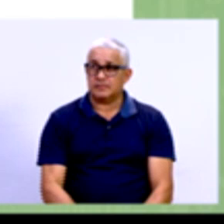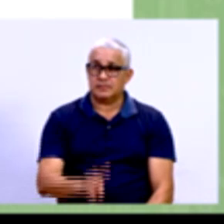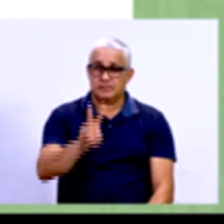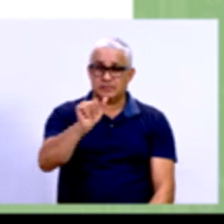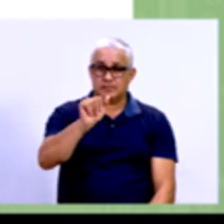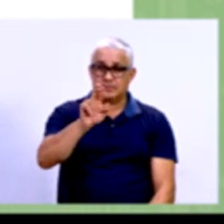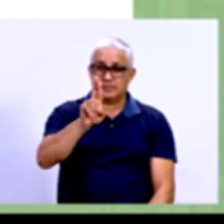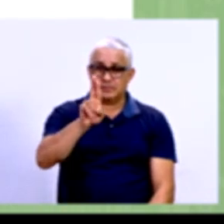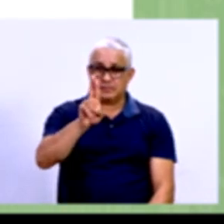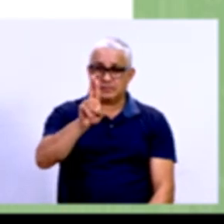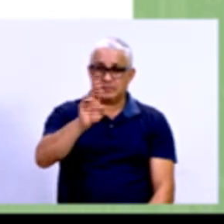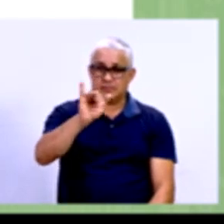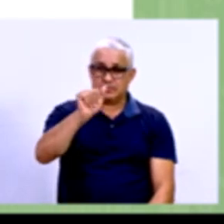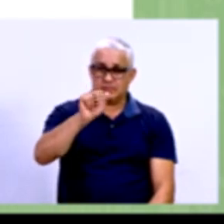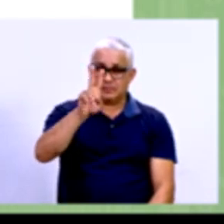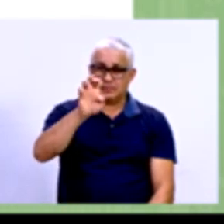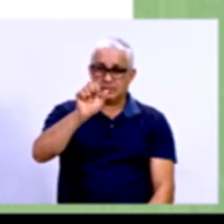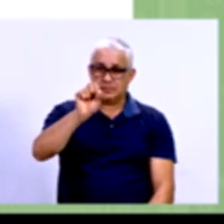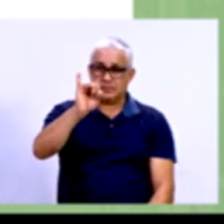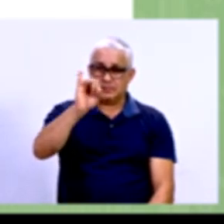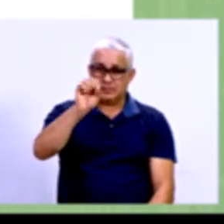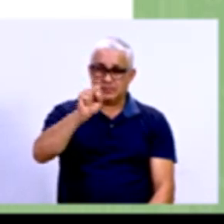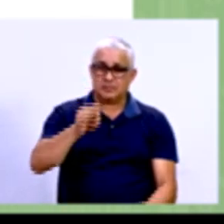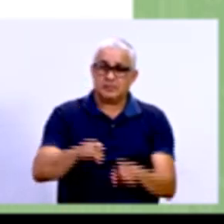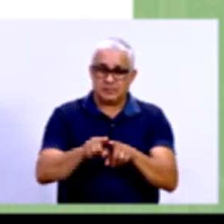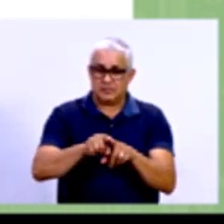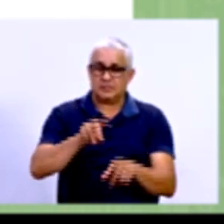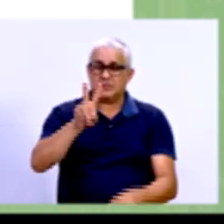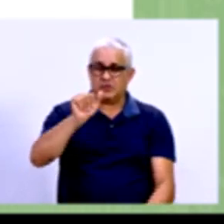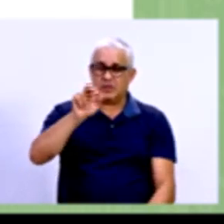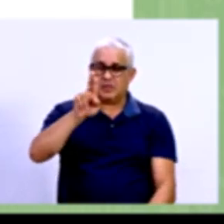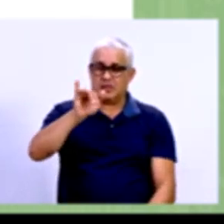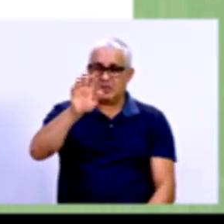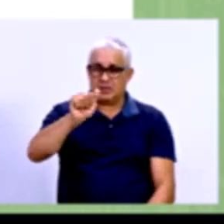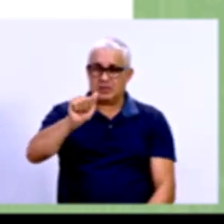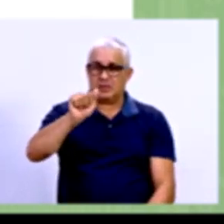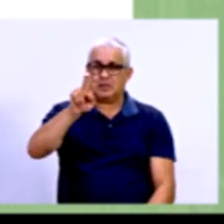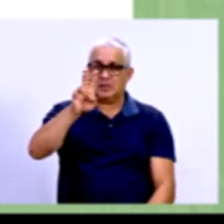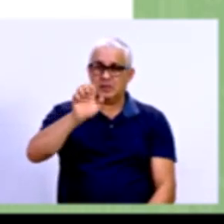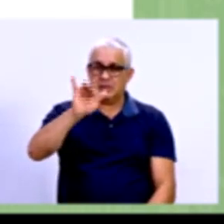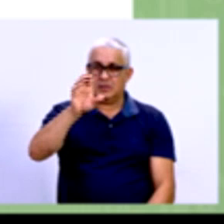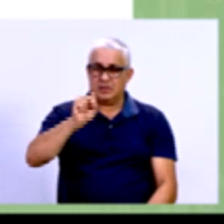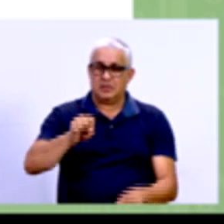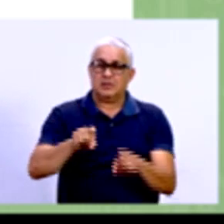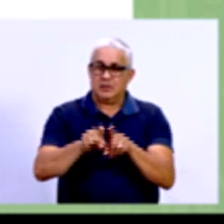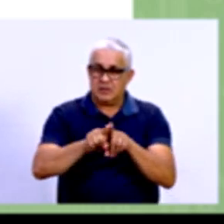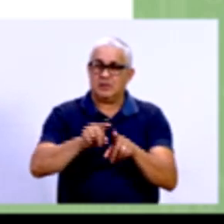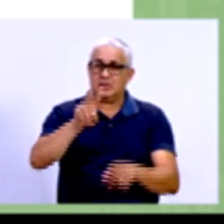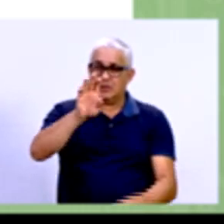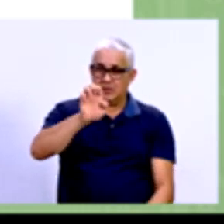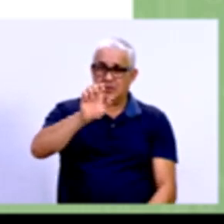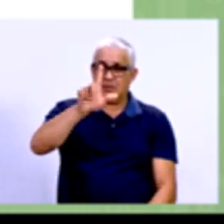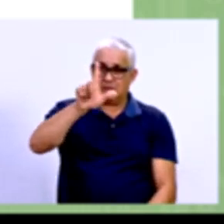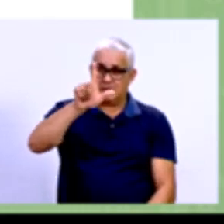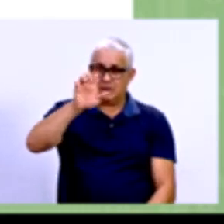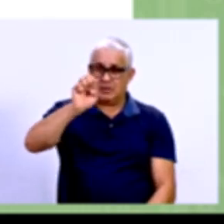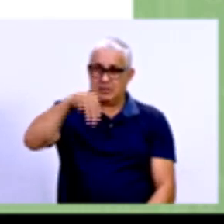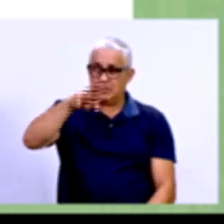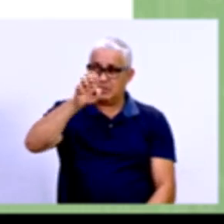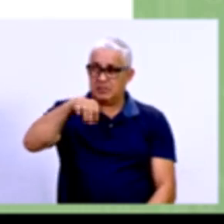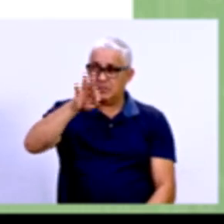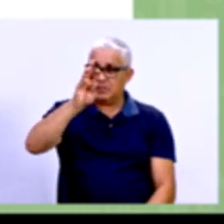variáveis. Então, aqui, quando a gente começou a estudar as variáveis, né, que a gente tinha aqui os nossos elementos. Deixa eu colocar aqui